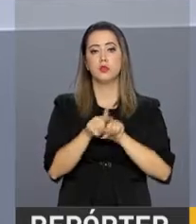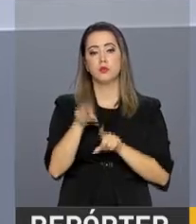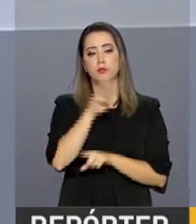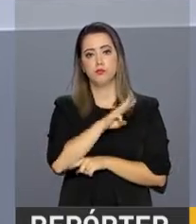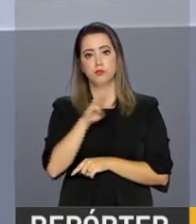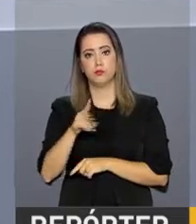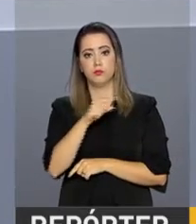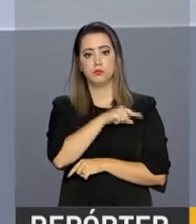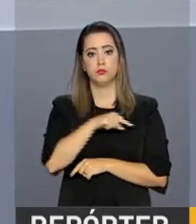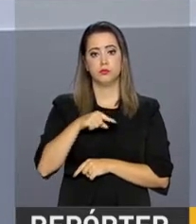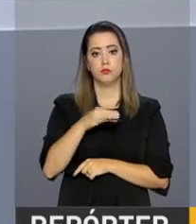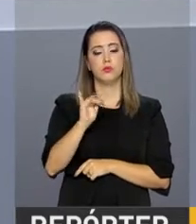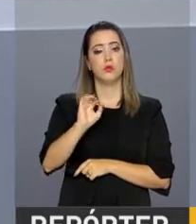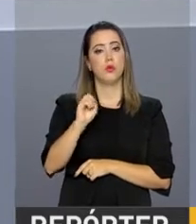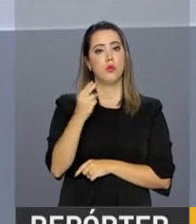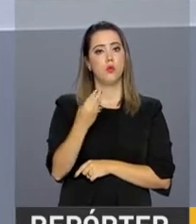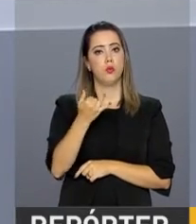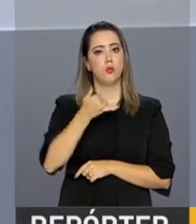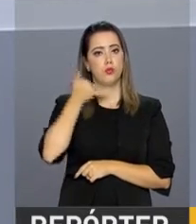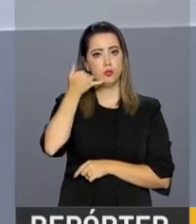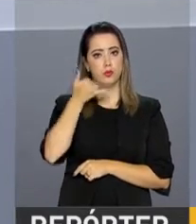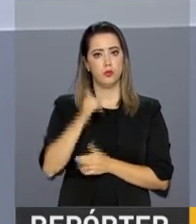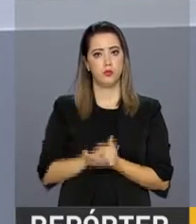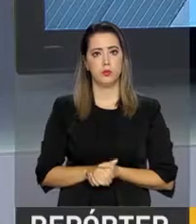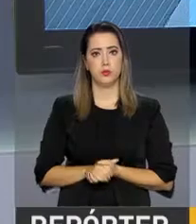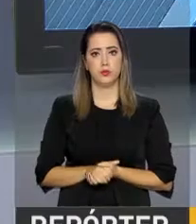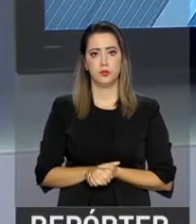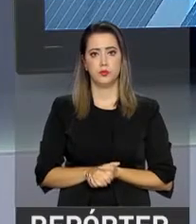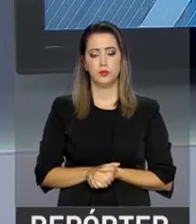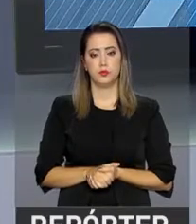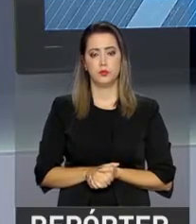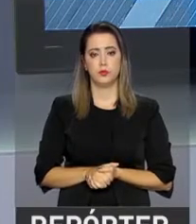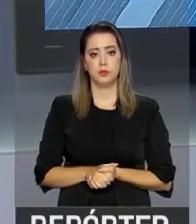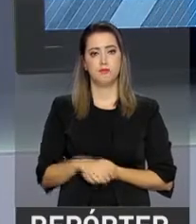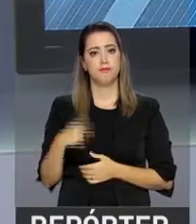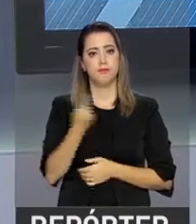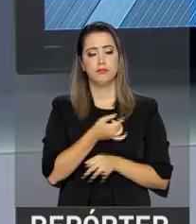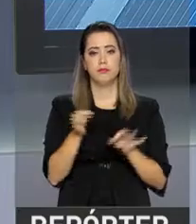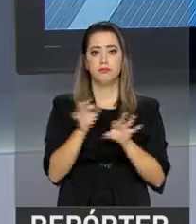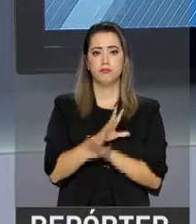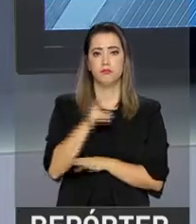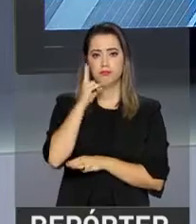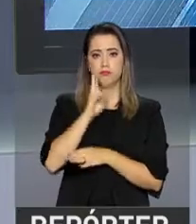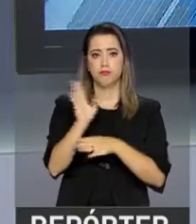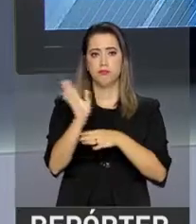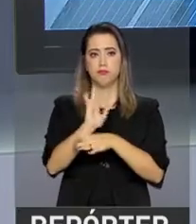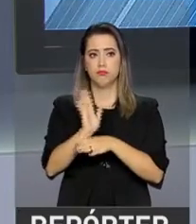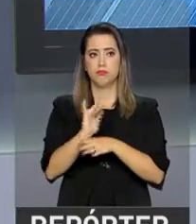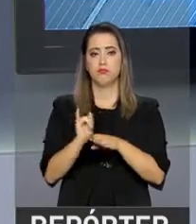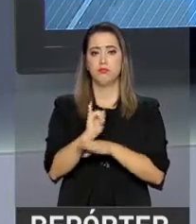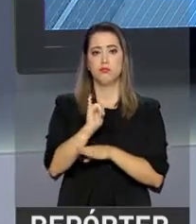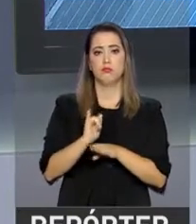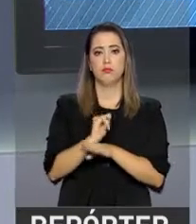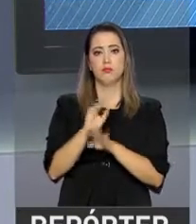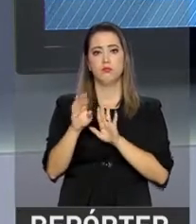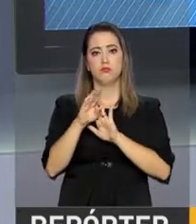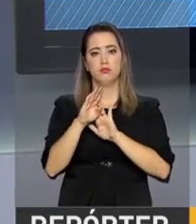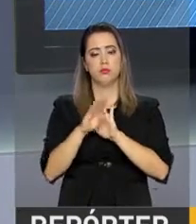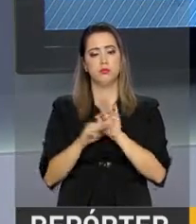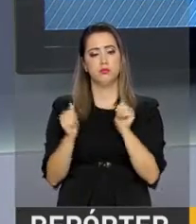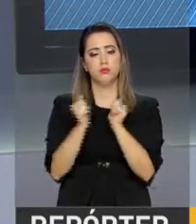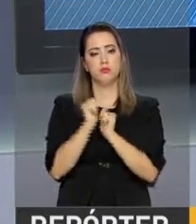pela central de atendimento da agência por telefone ea gente fica por aqui você pode rever as reportagens no youtube